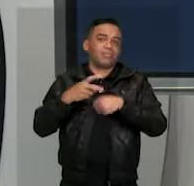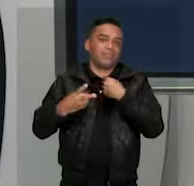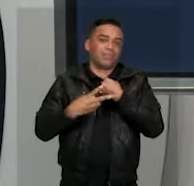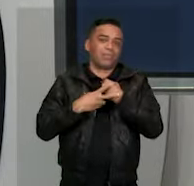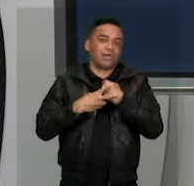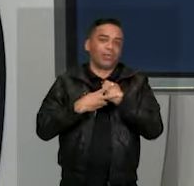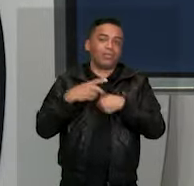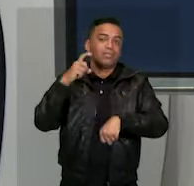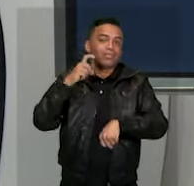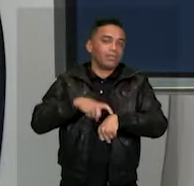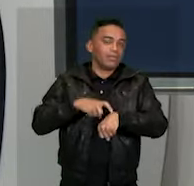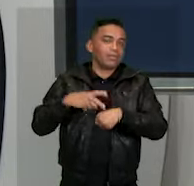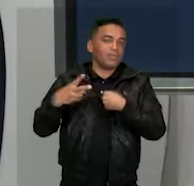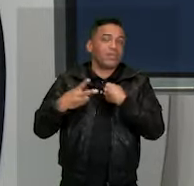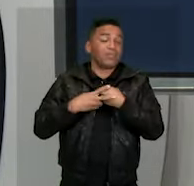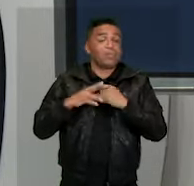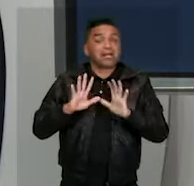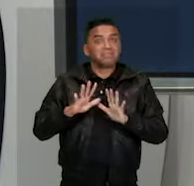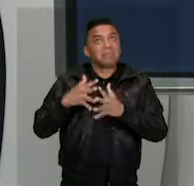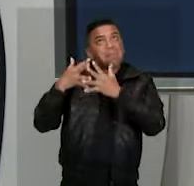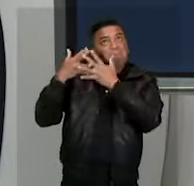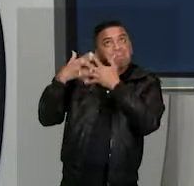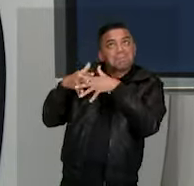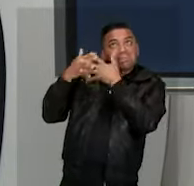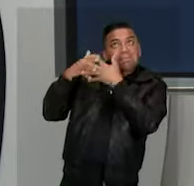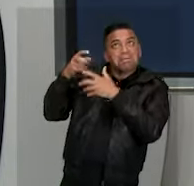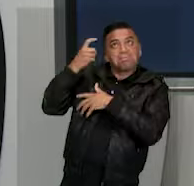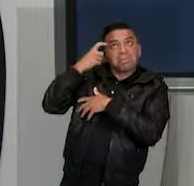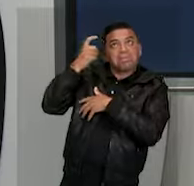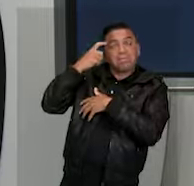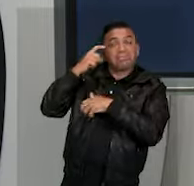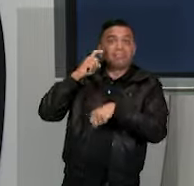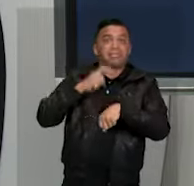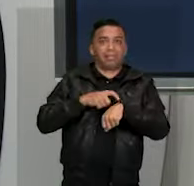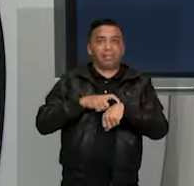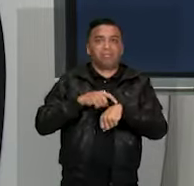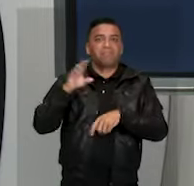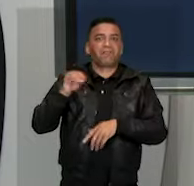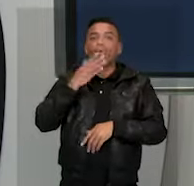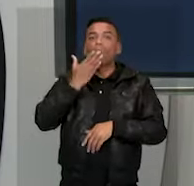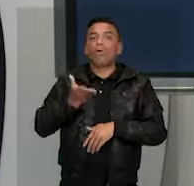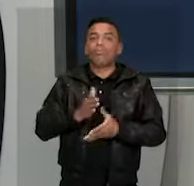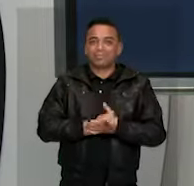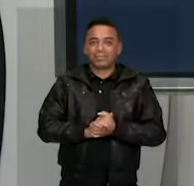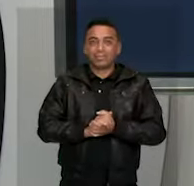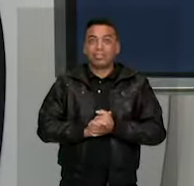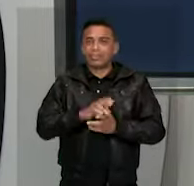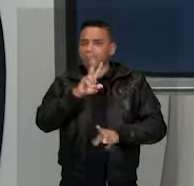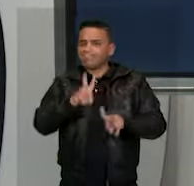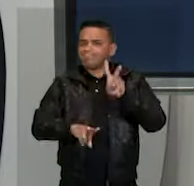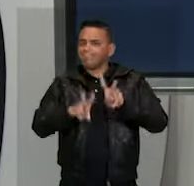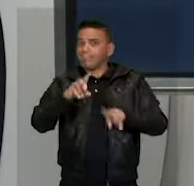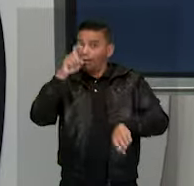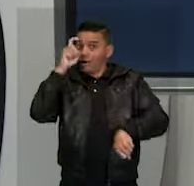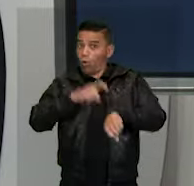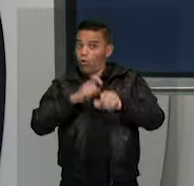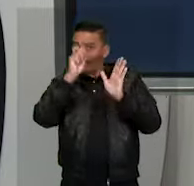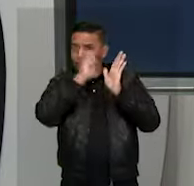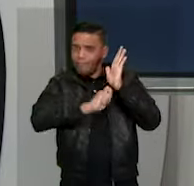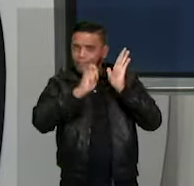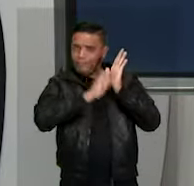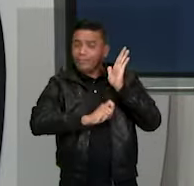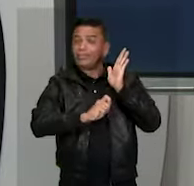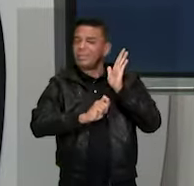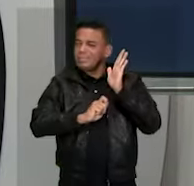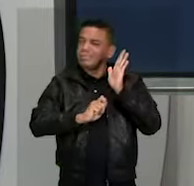ficar refletindo sobre a nossa fala. Então, quando nós vamos analisar esses recursos na escrita, a gente fica um